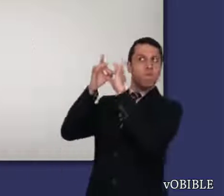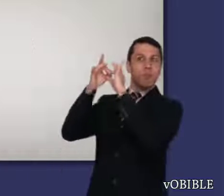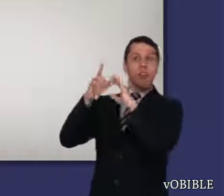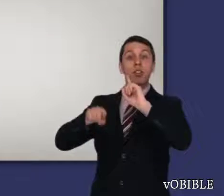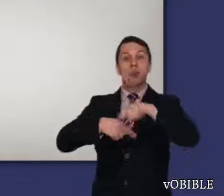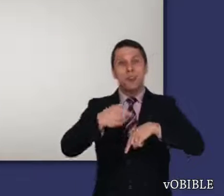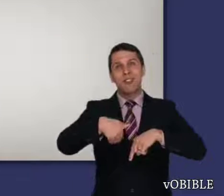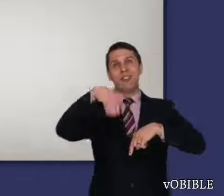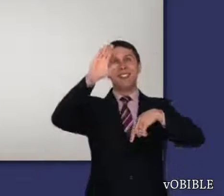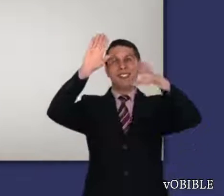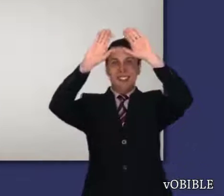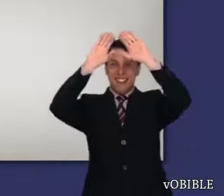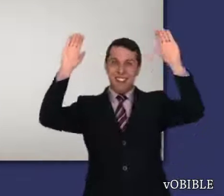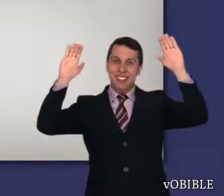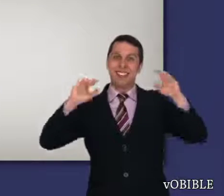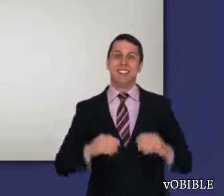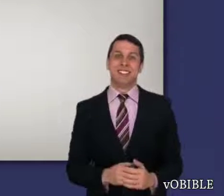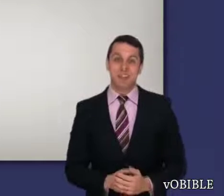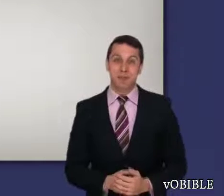2 Pedro tem 3 capítulos.